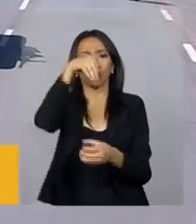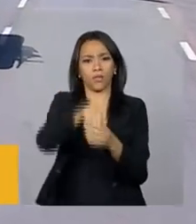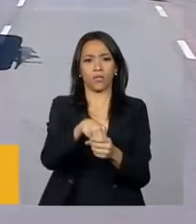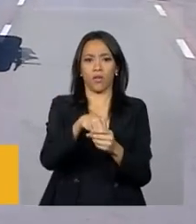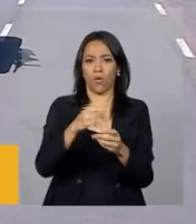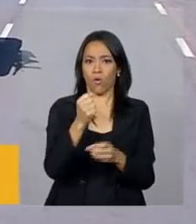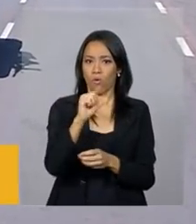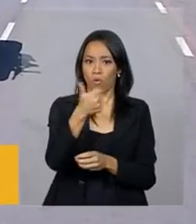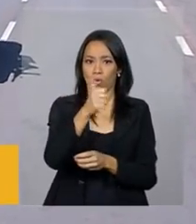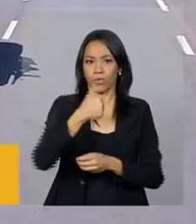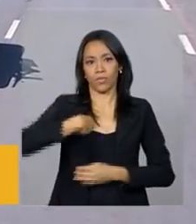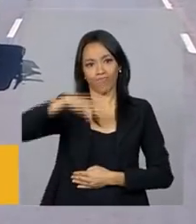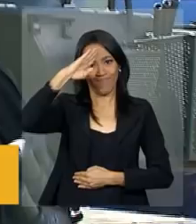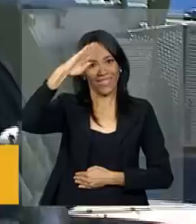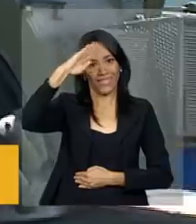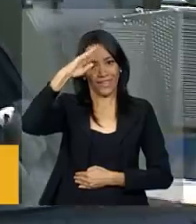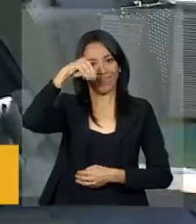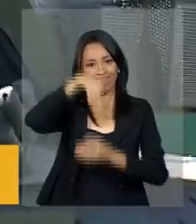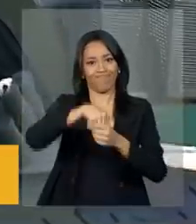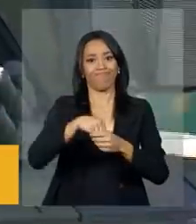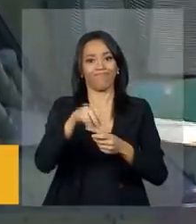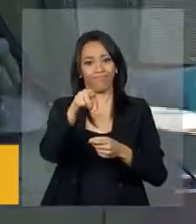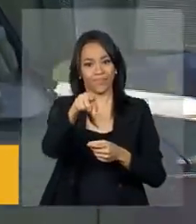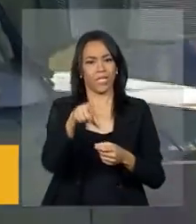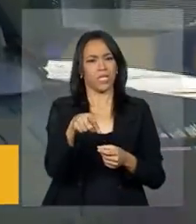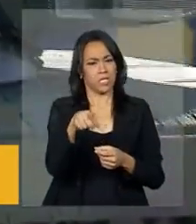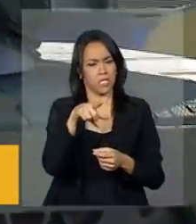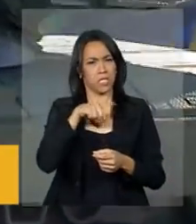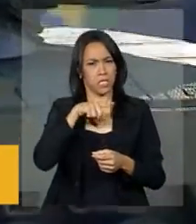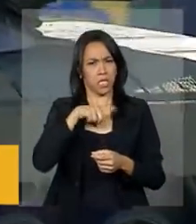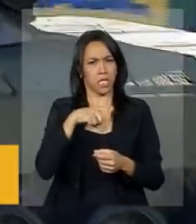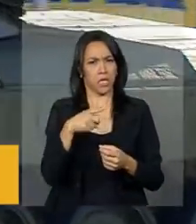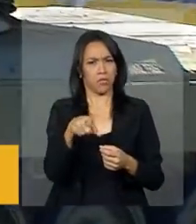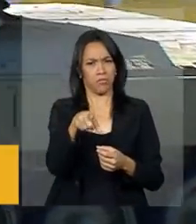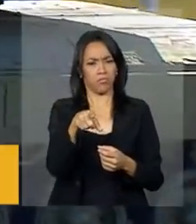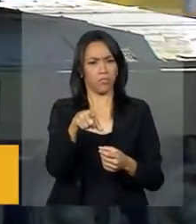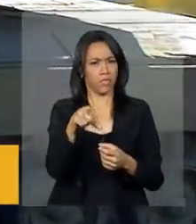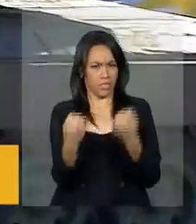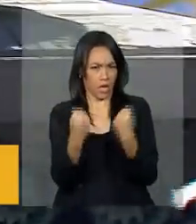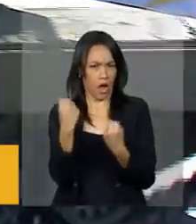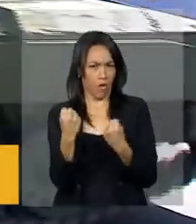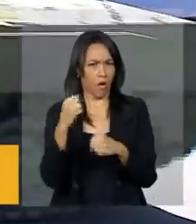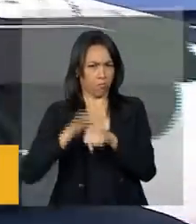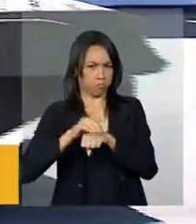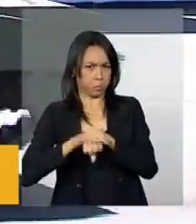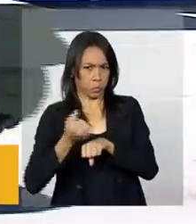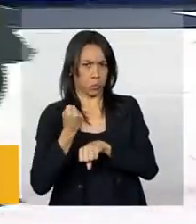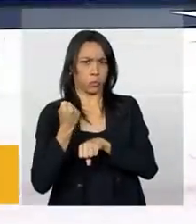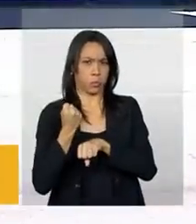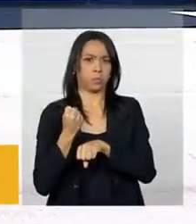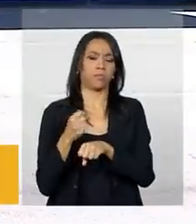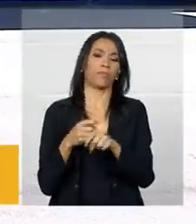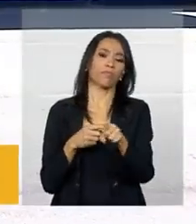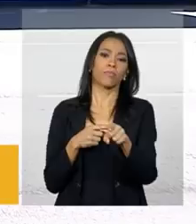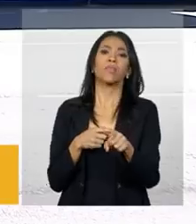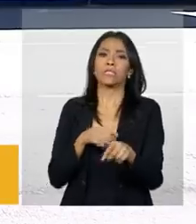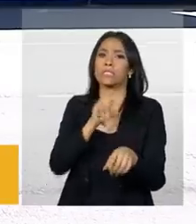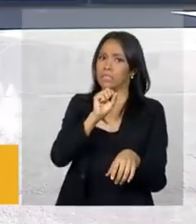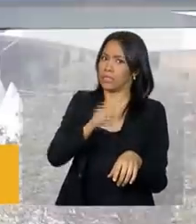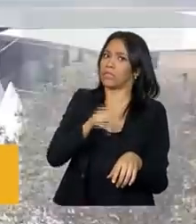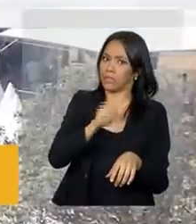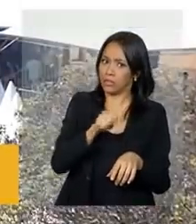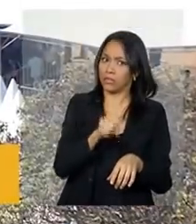de tropa, né? E o carro com bastante autonomia, comandante? Sim, ele tem uma